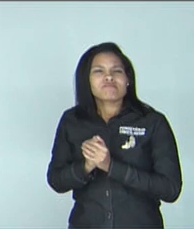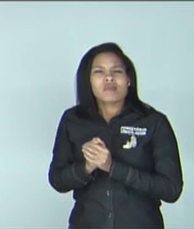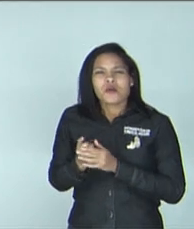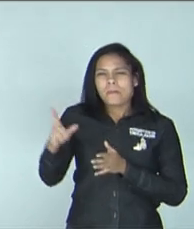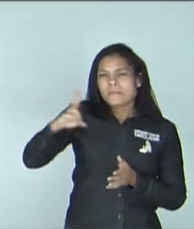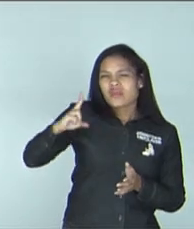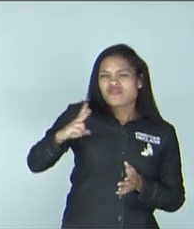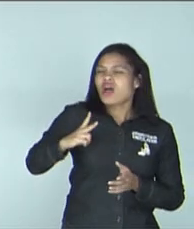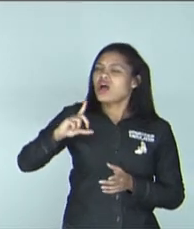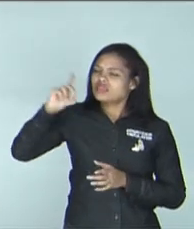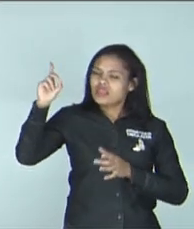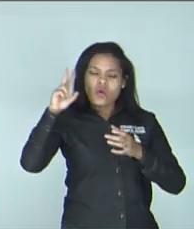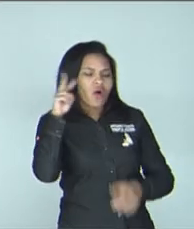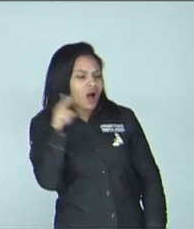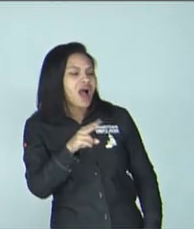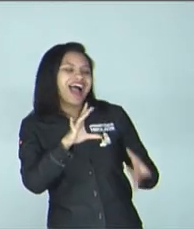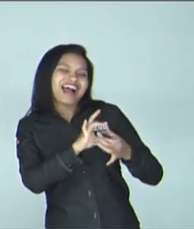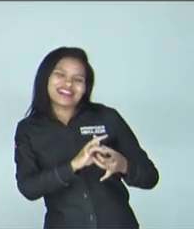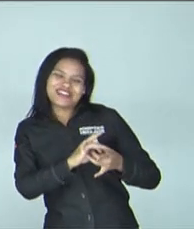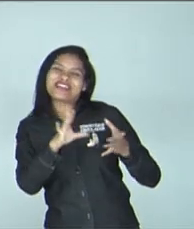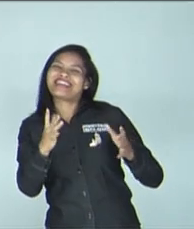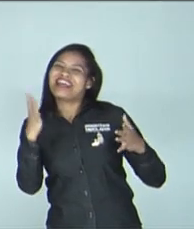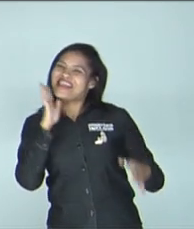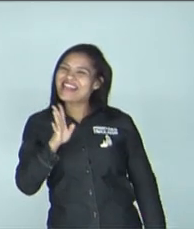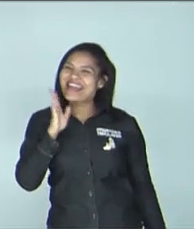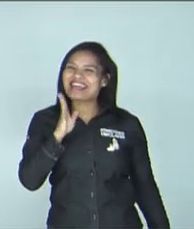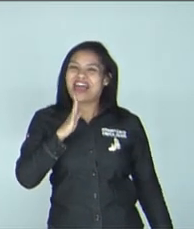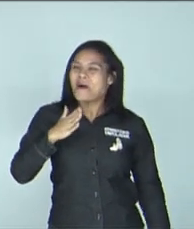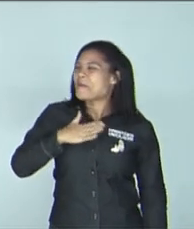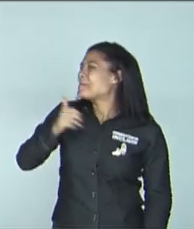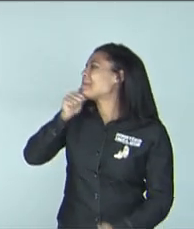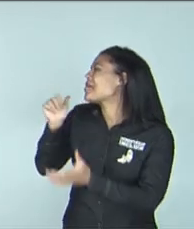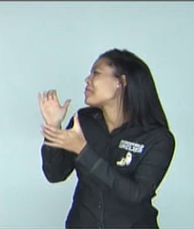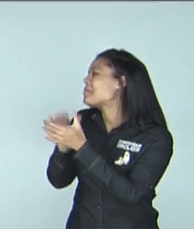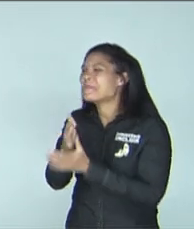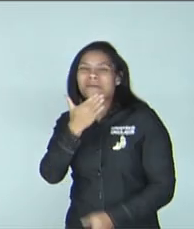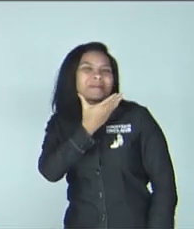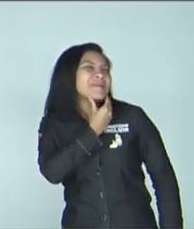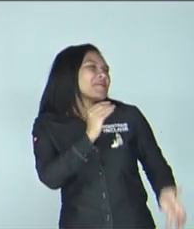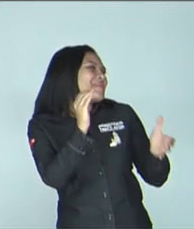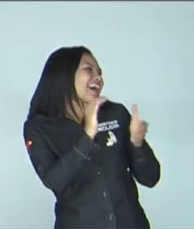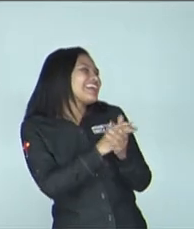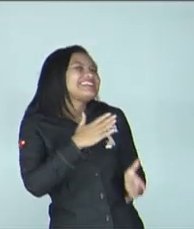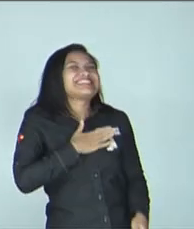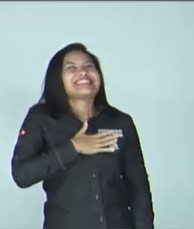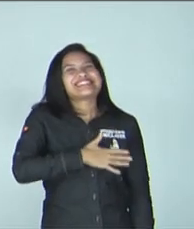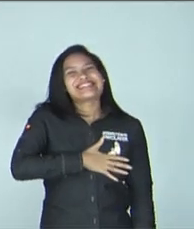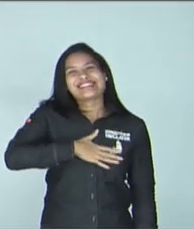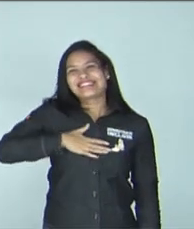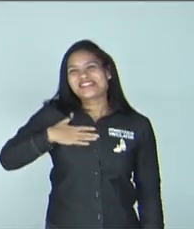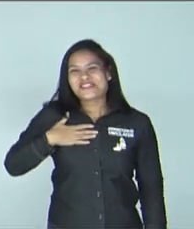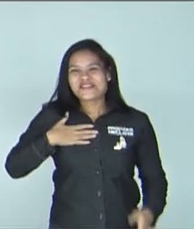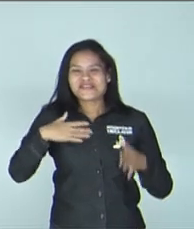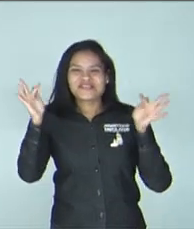aprovada por deus aquela coisa legal poxa minha mulher meu marido bacana pra caramba ou será